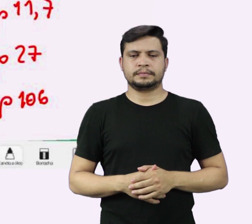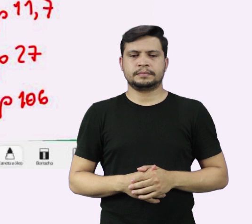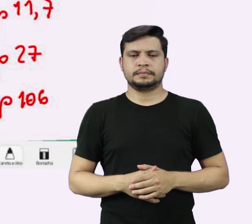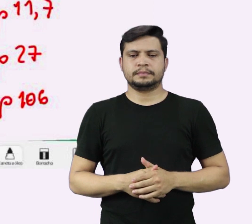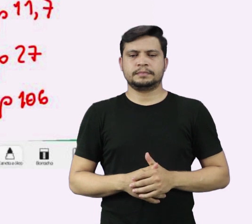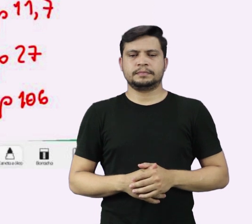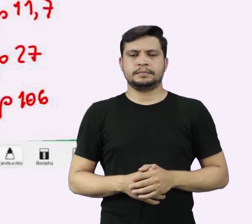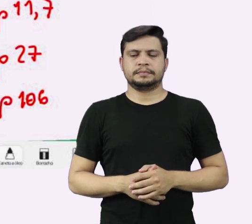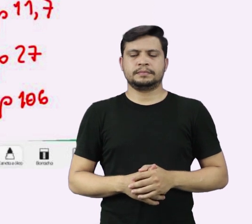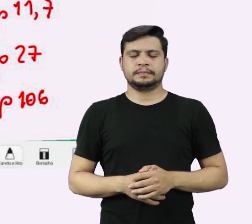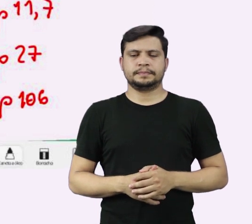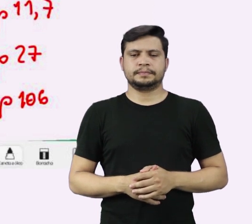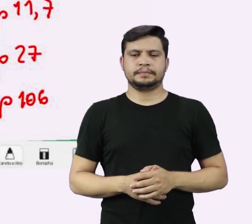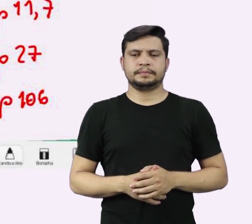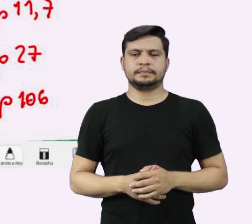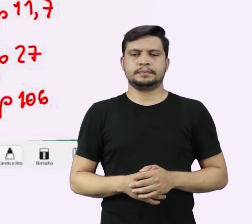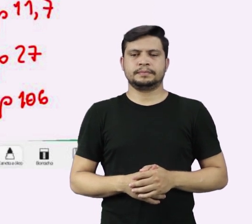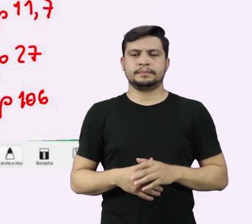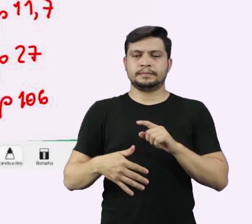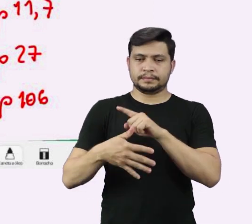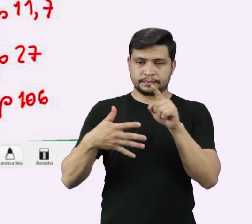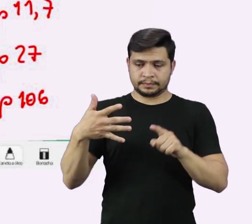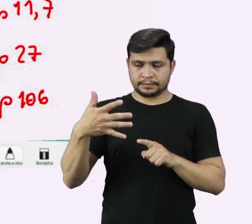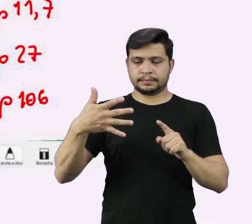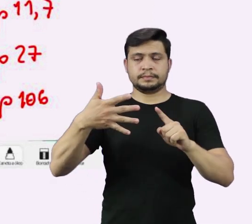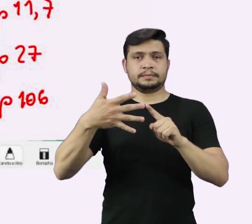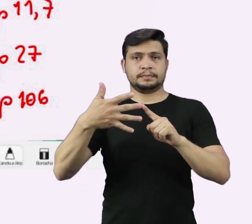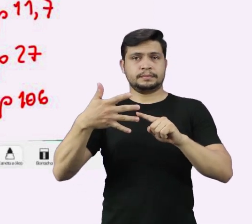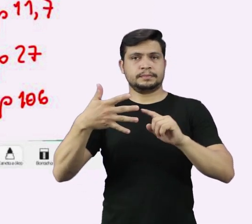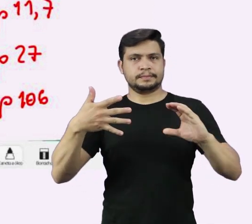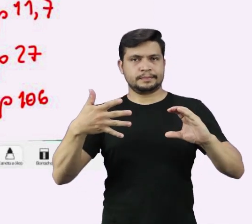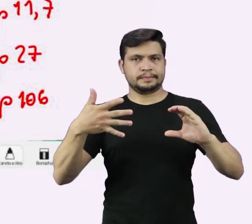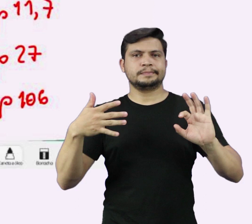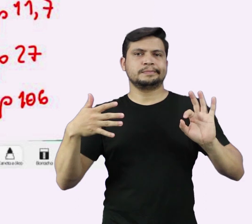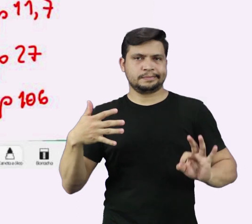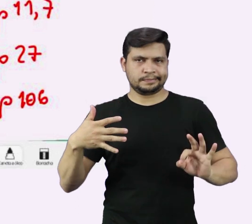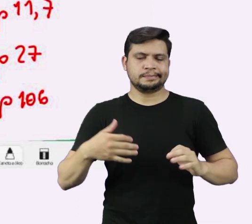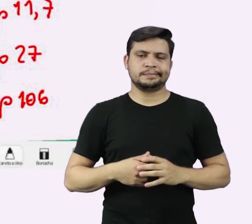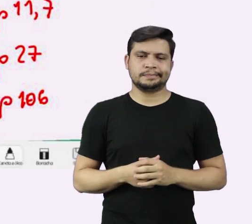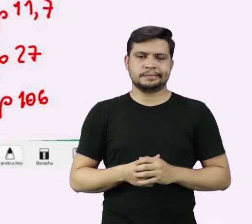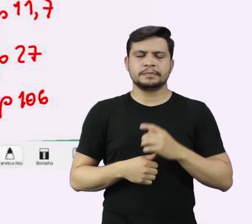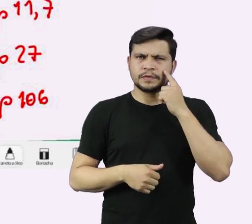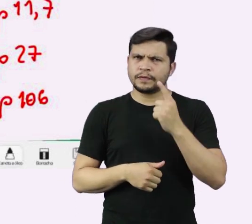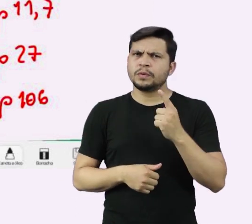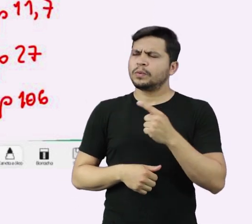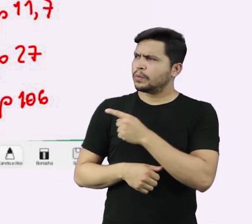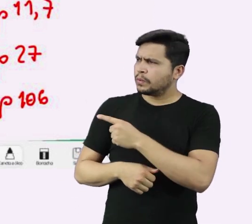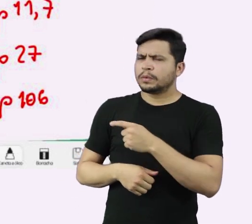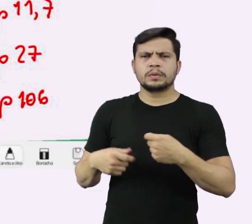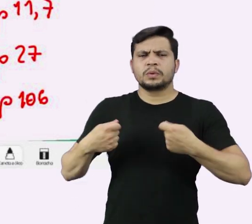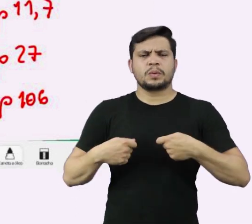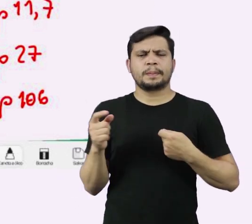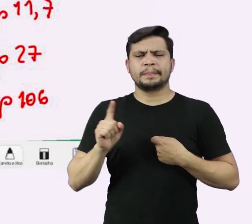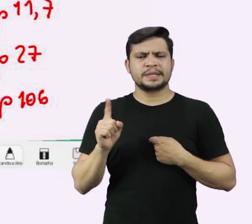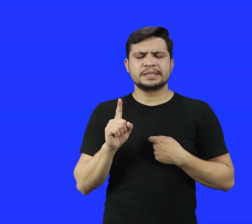no caso, o item C, certo? Note que aqui não foi necessário nós substituirmos os valores da